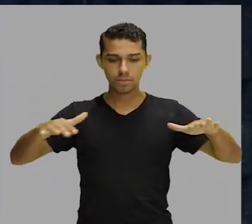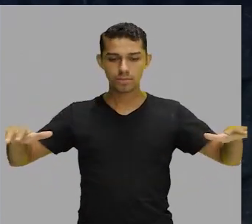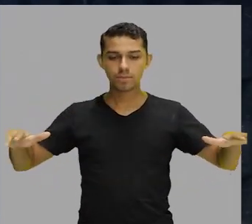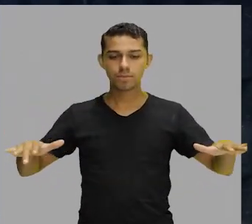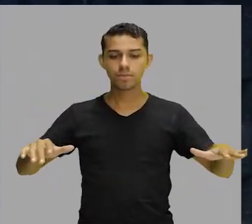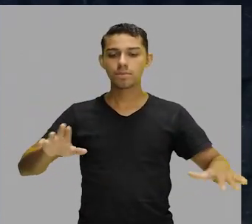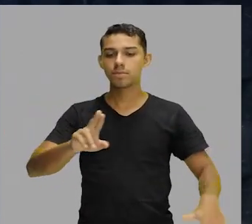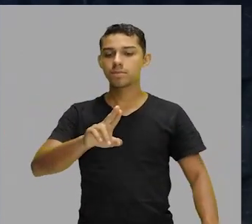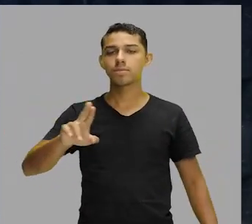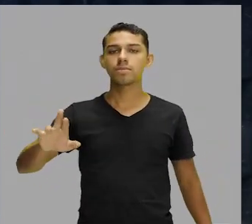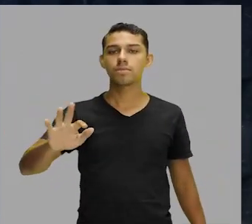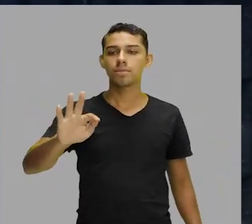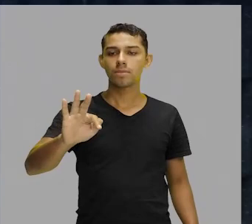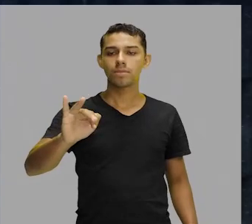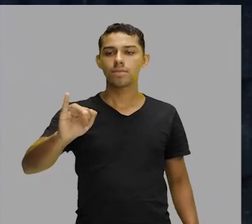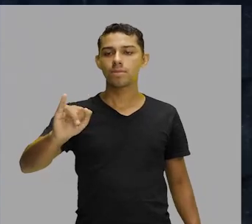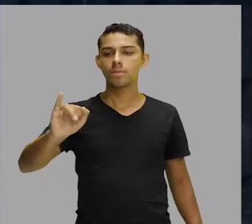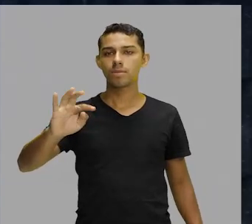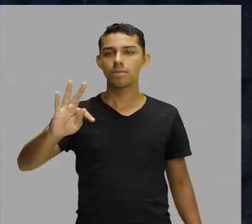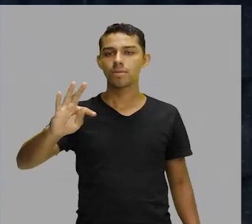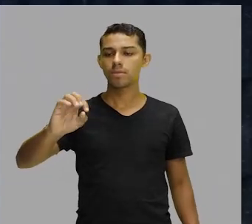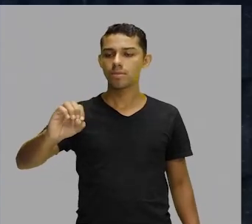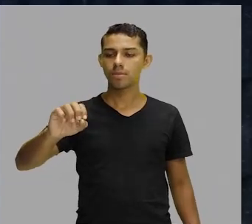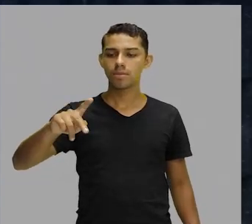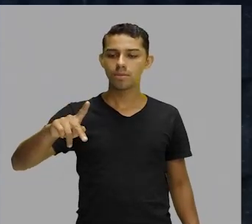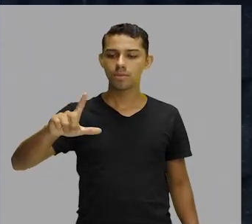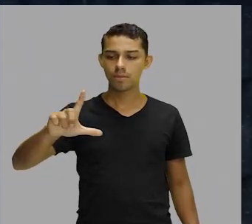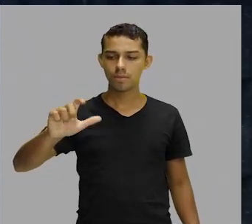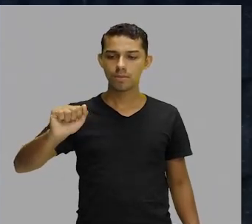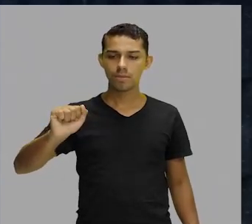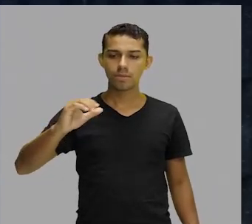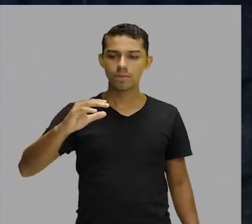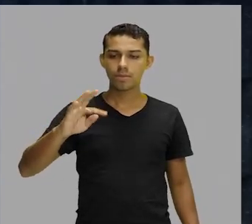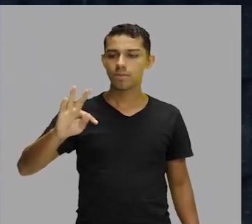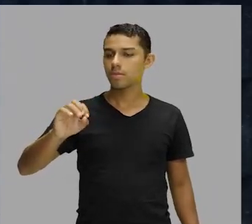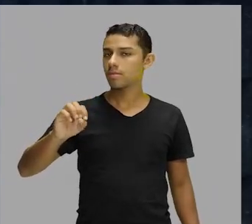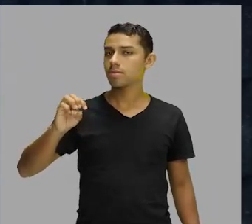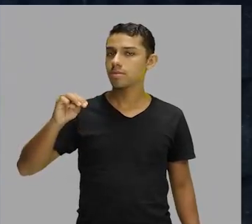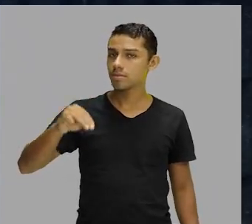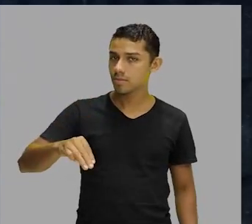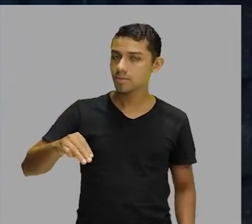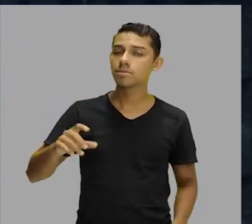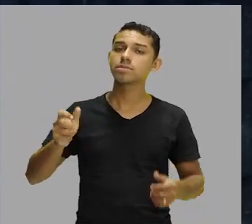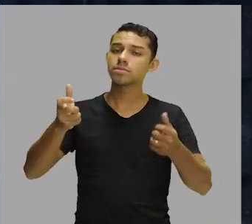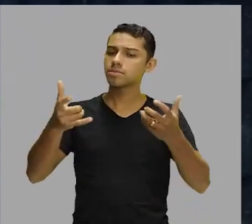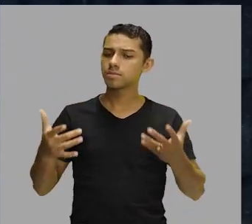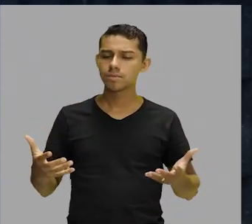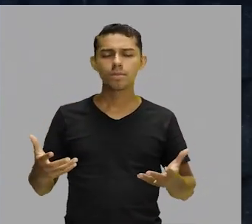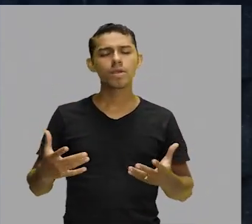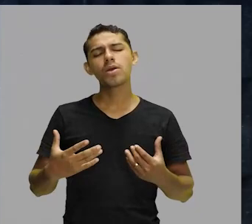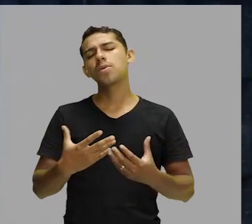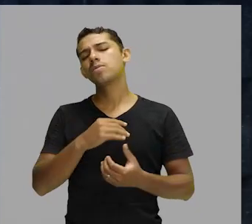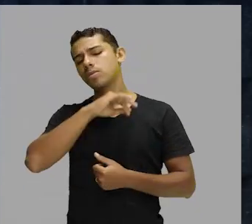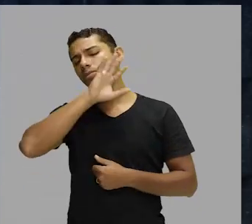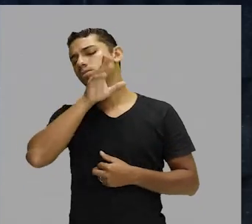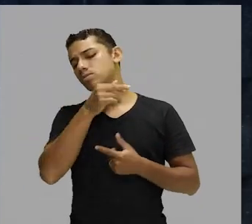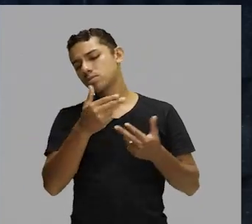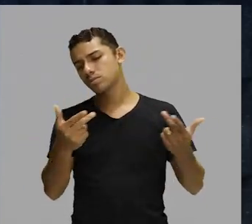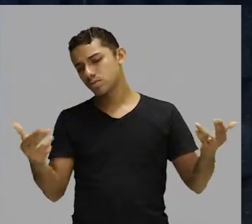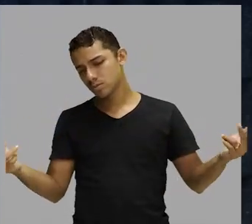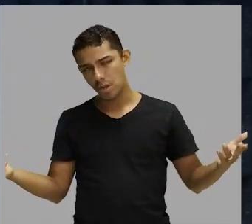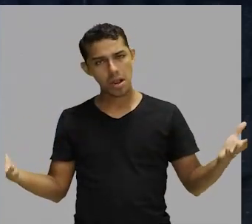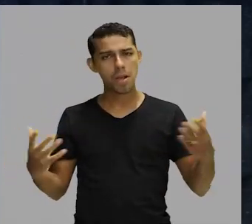o fitoplâncton. E o fitoplâncton, embora seja formado por milhares e milhares de indivíduos, a